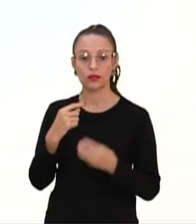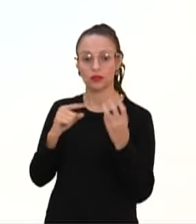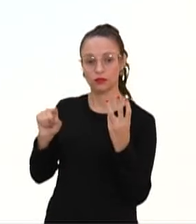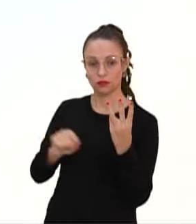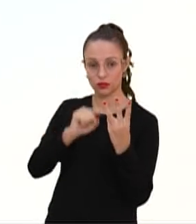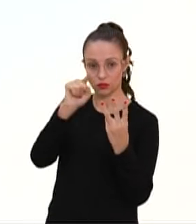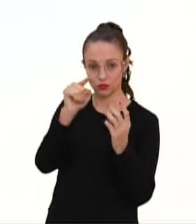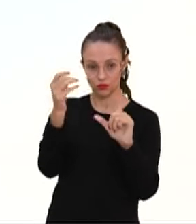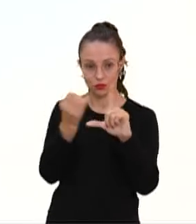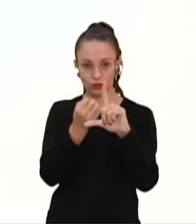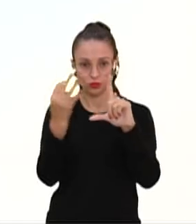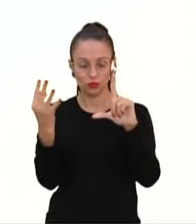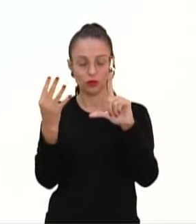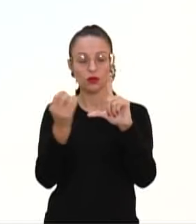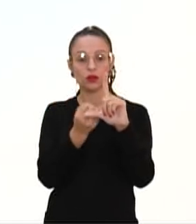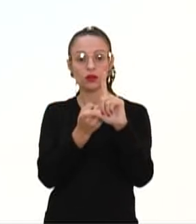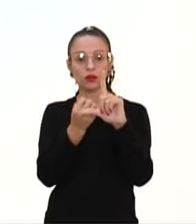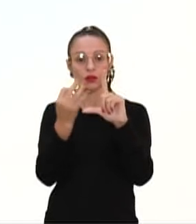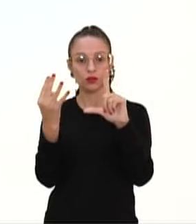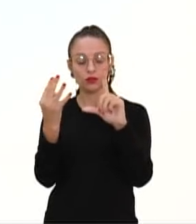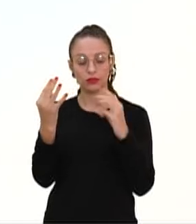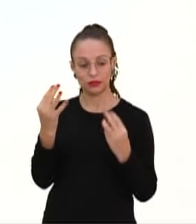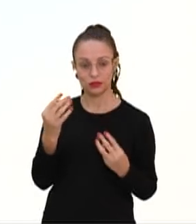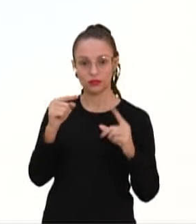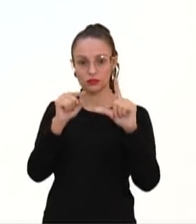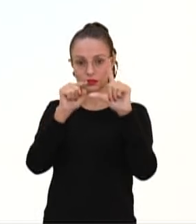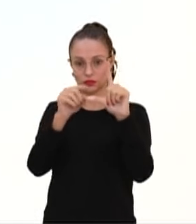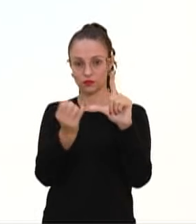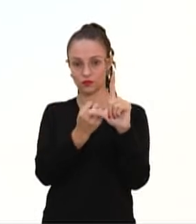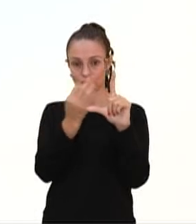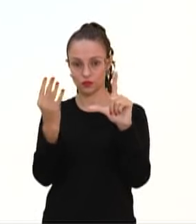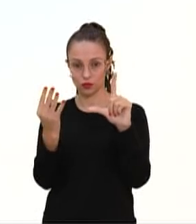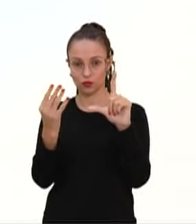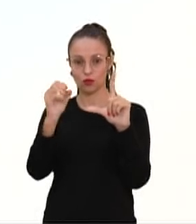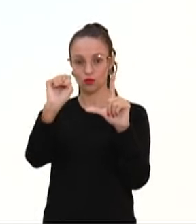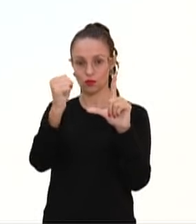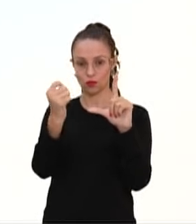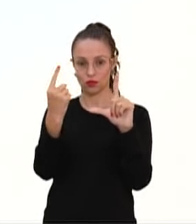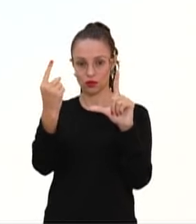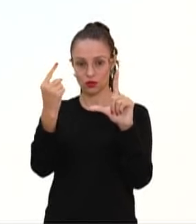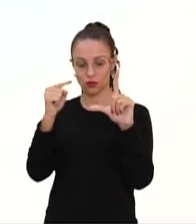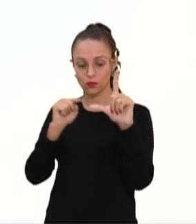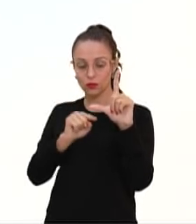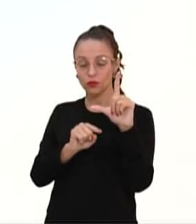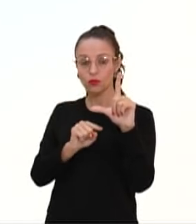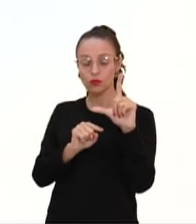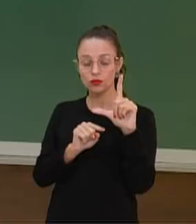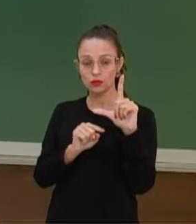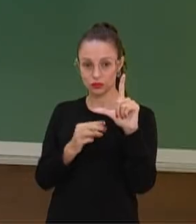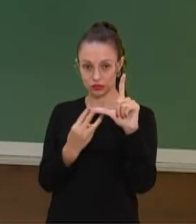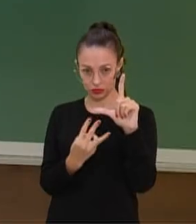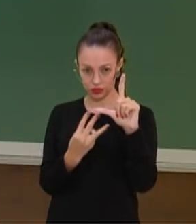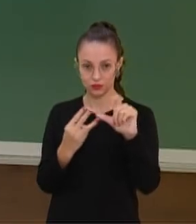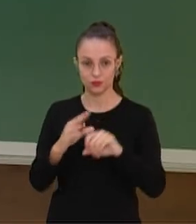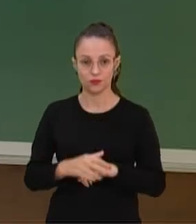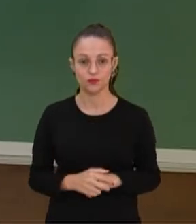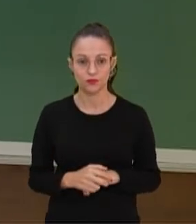hein? Log 3 elevado a log de 81 na base